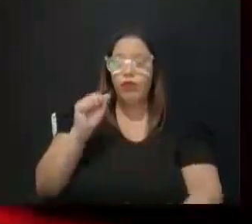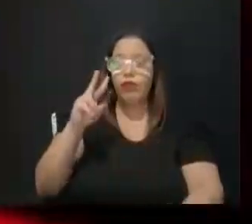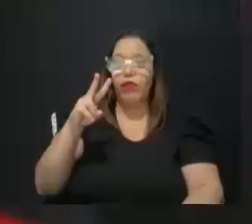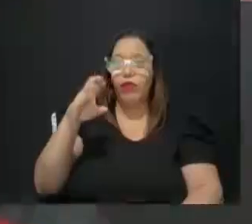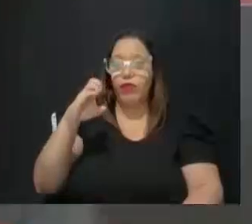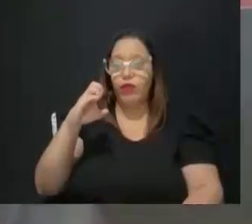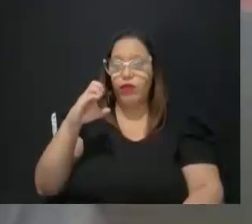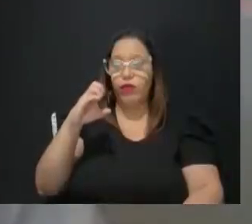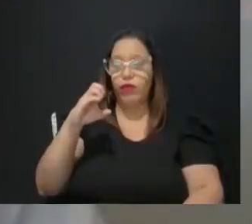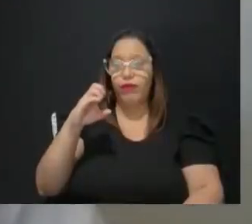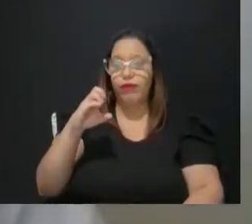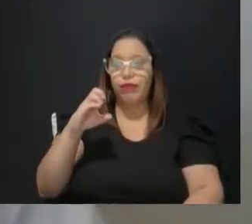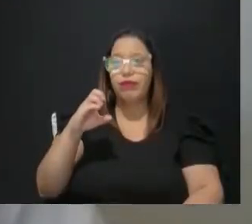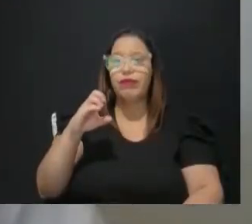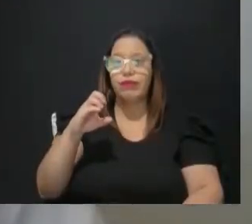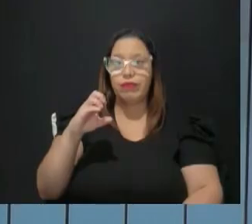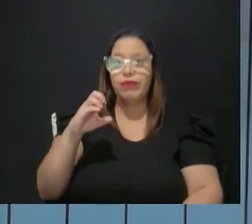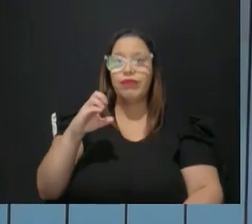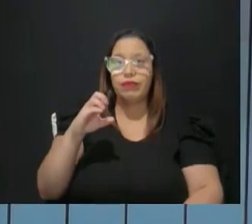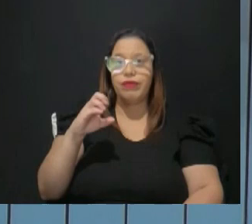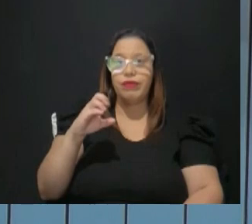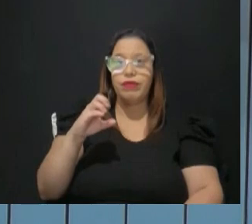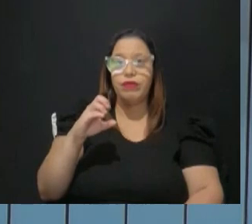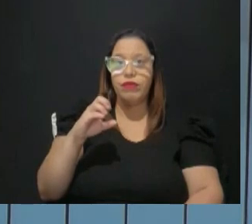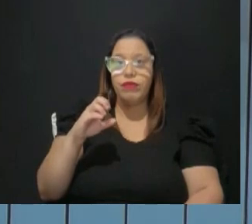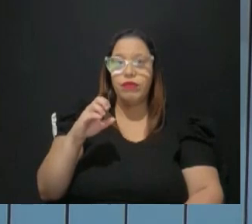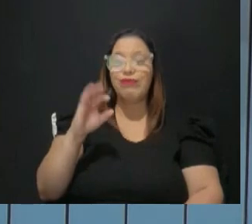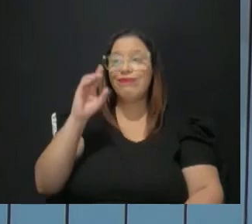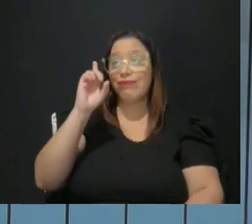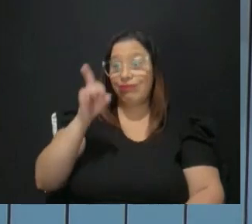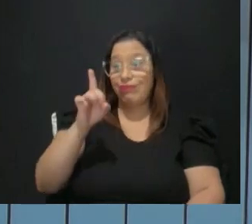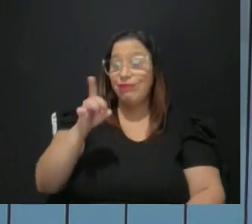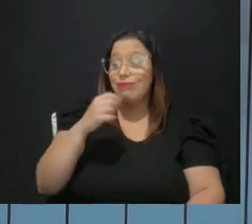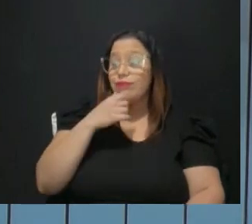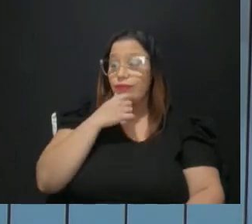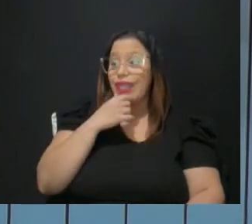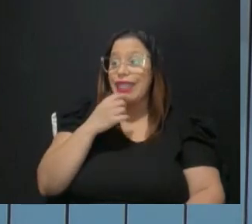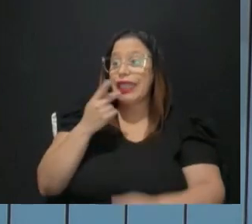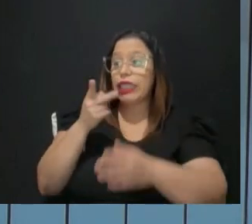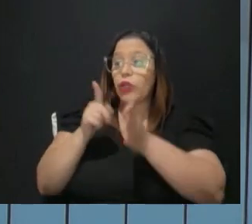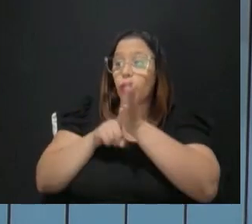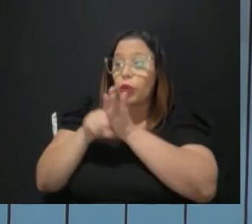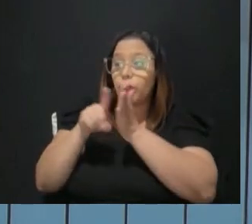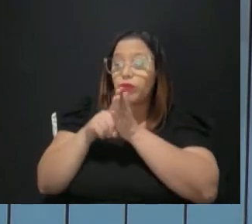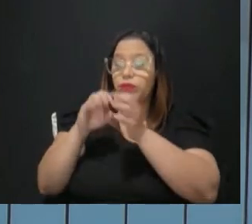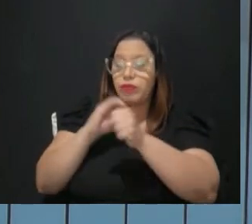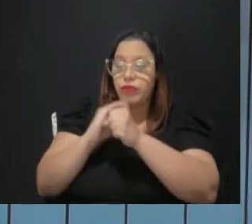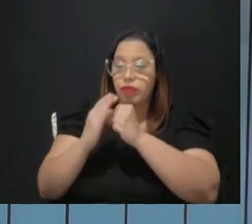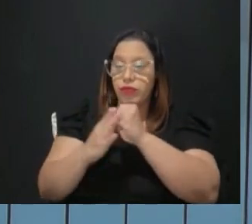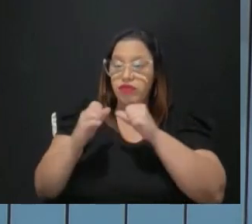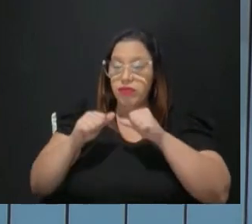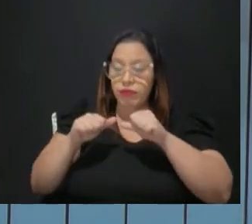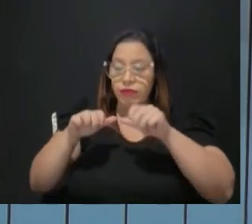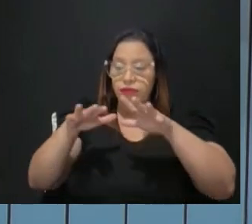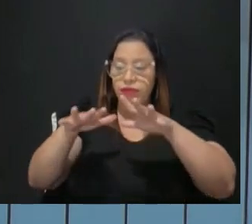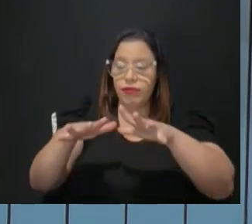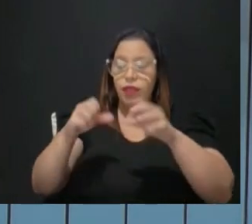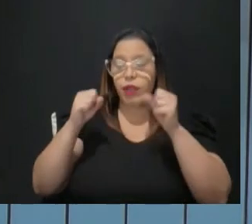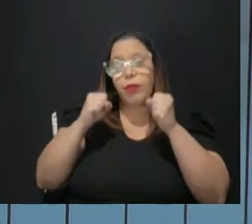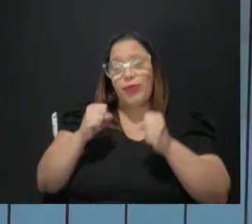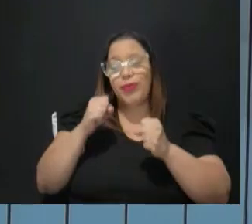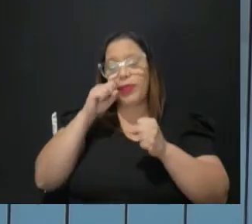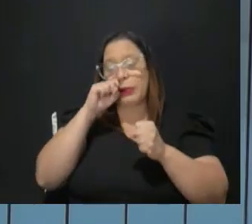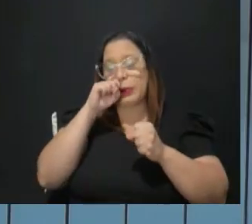derrame cerebral. Eu exatamente ia perguntar isso, né? Se a pandemia pode